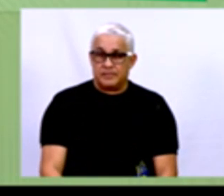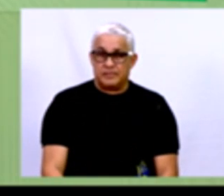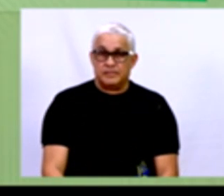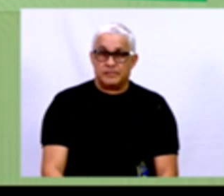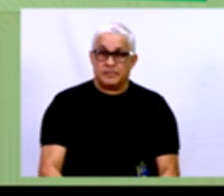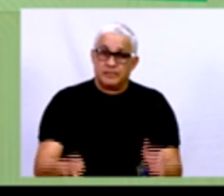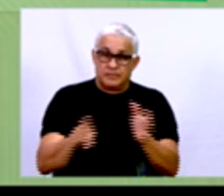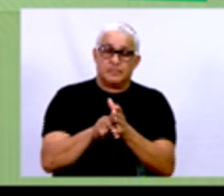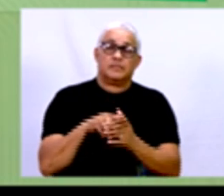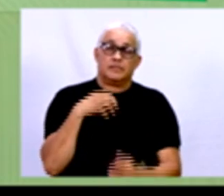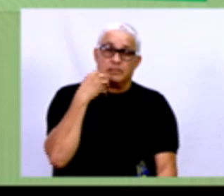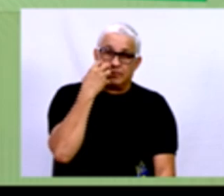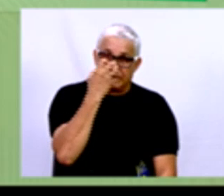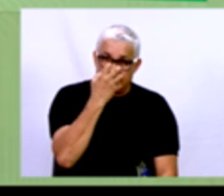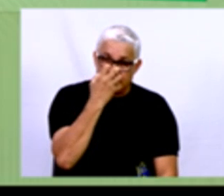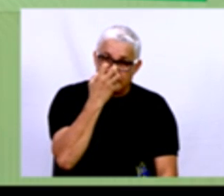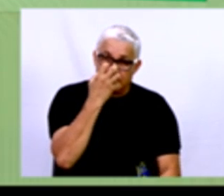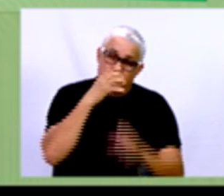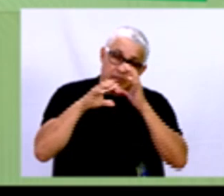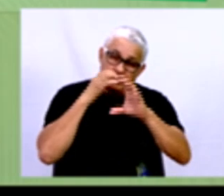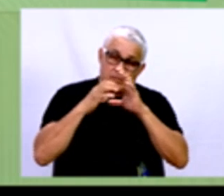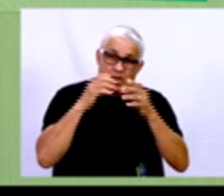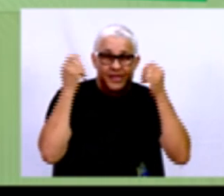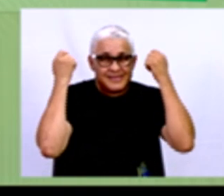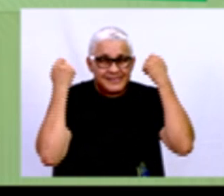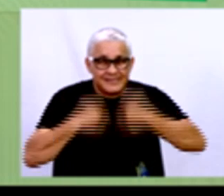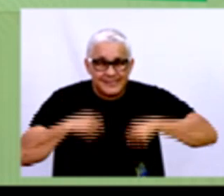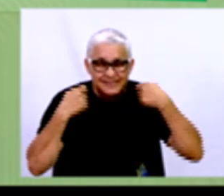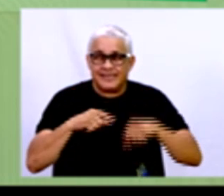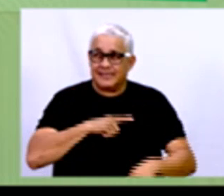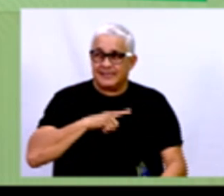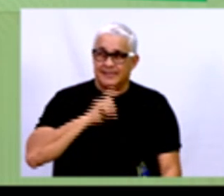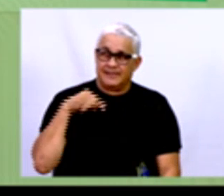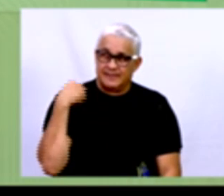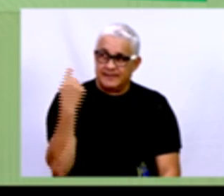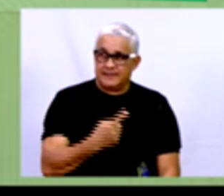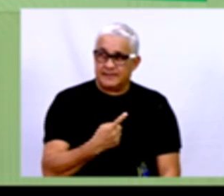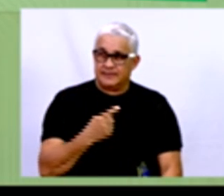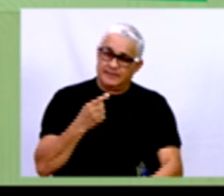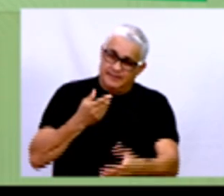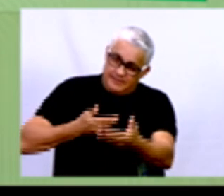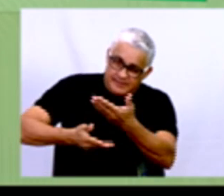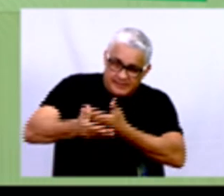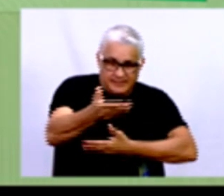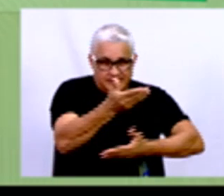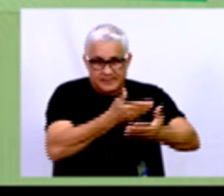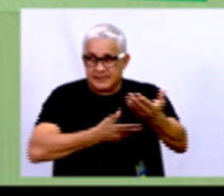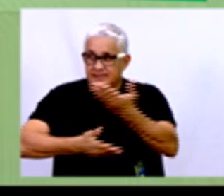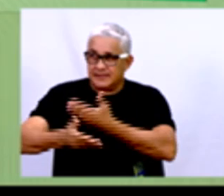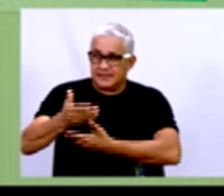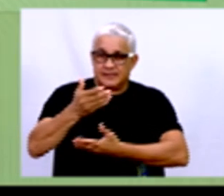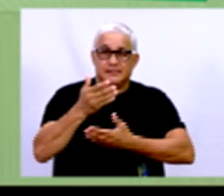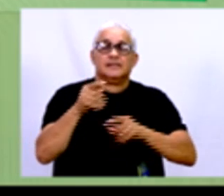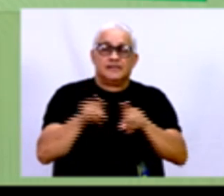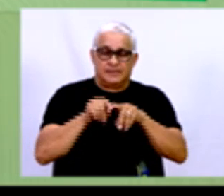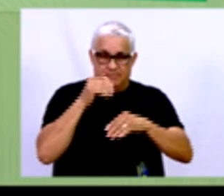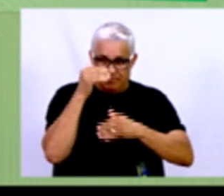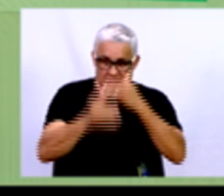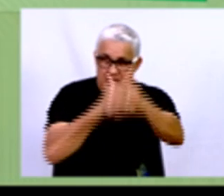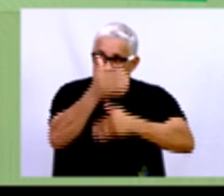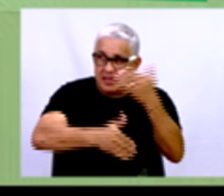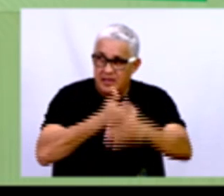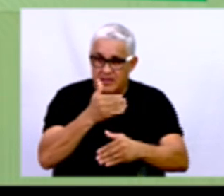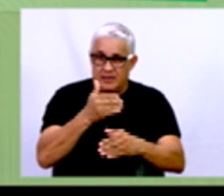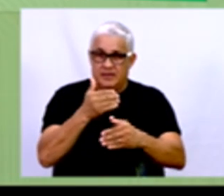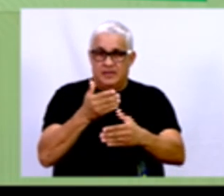de comunicação é essa necessidade que nós temos de interagir, né, de desenvolver